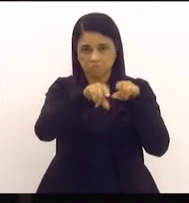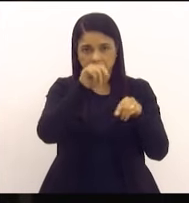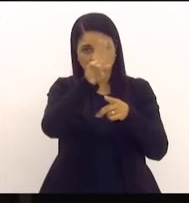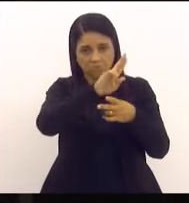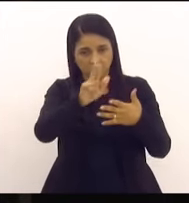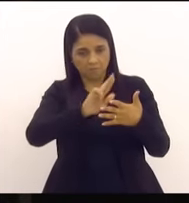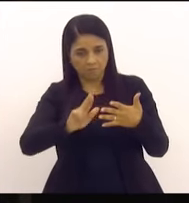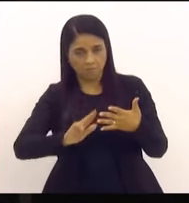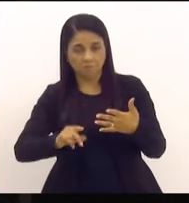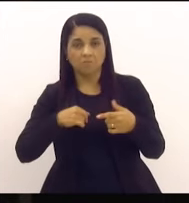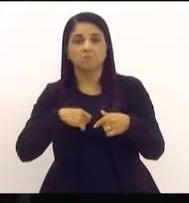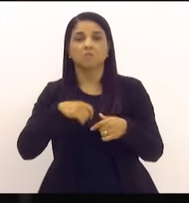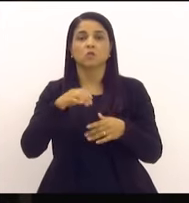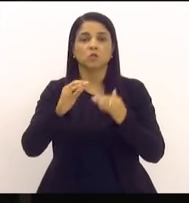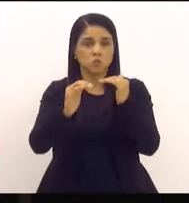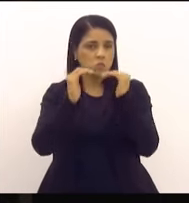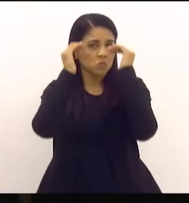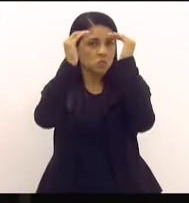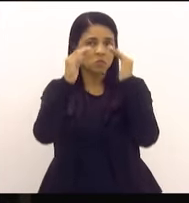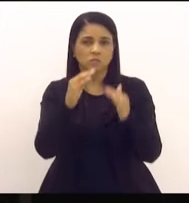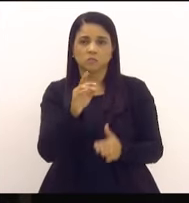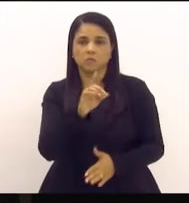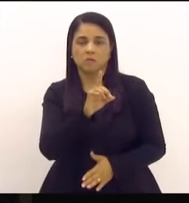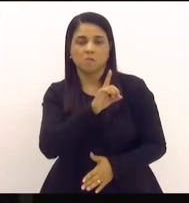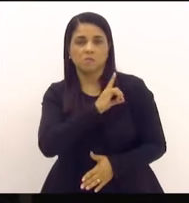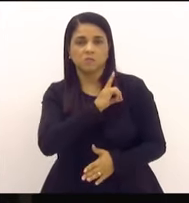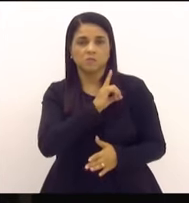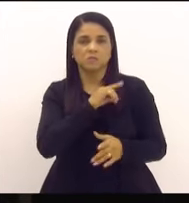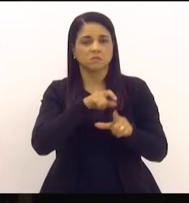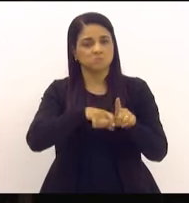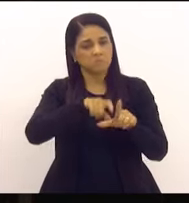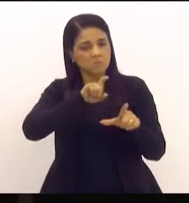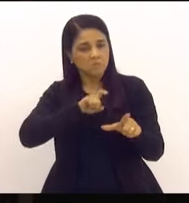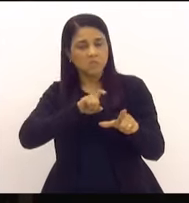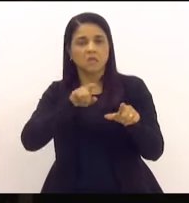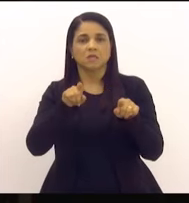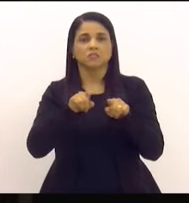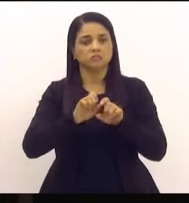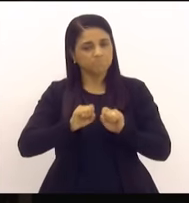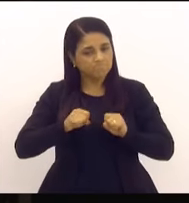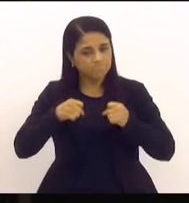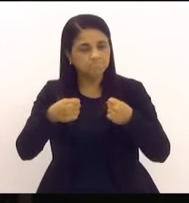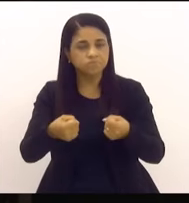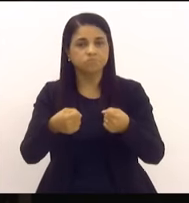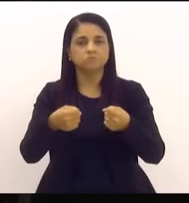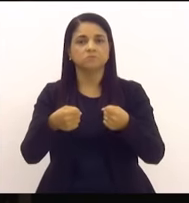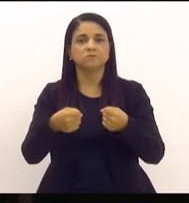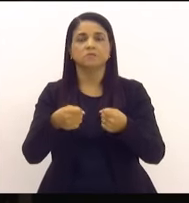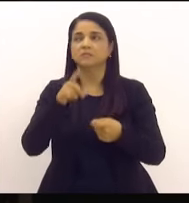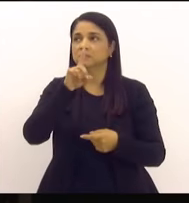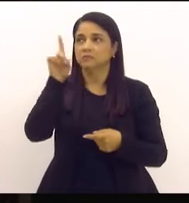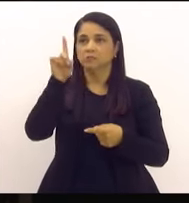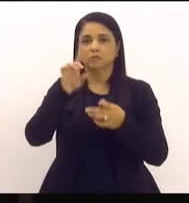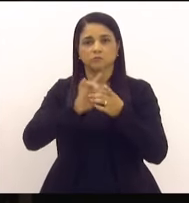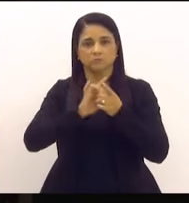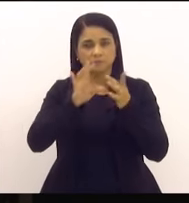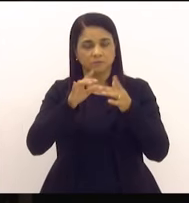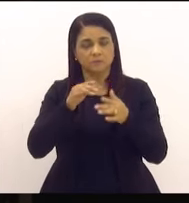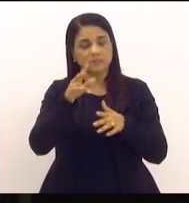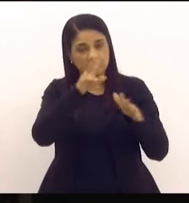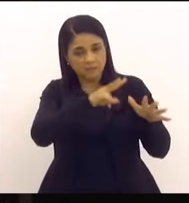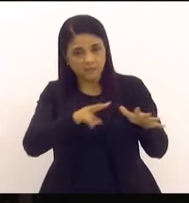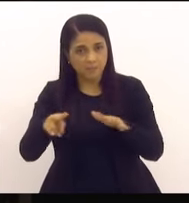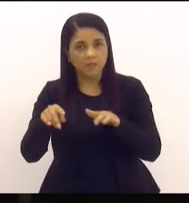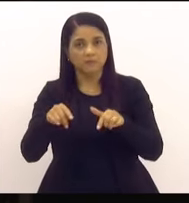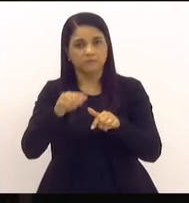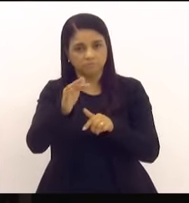das polícias, e que a gente possa ter uma polícia independente, combativa e que, se Deus permitir, muito em breve, nas próximas semanas,